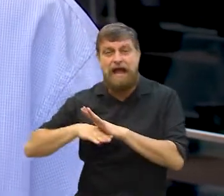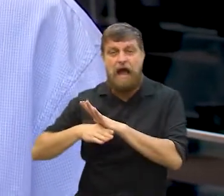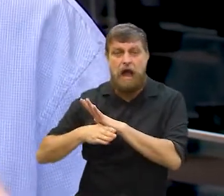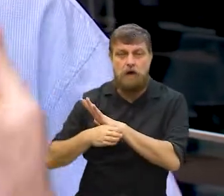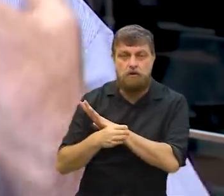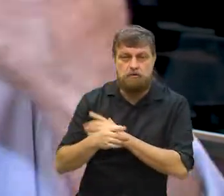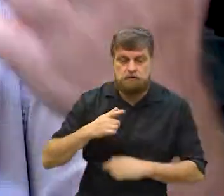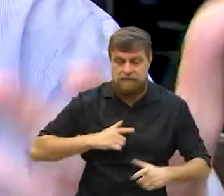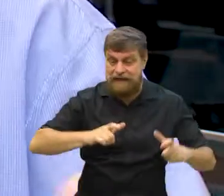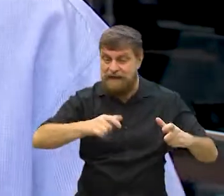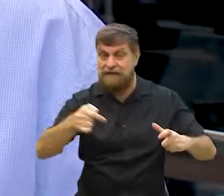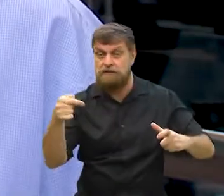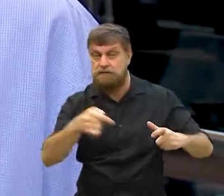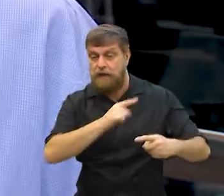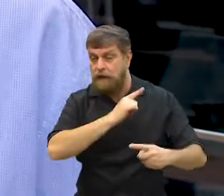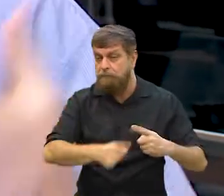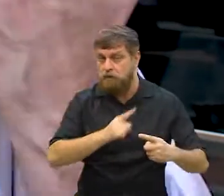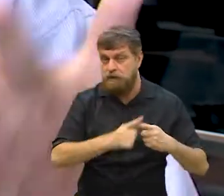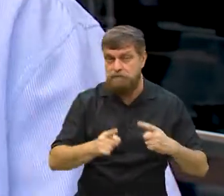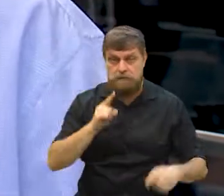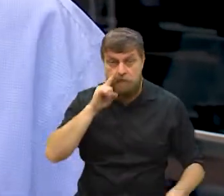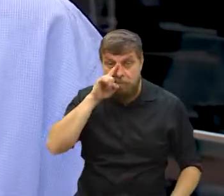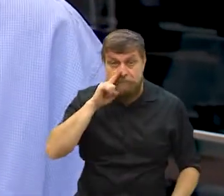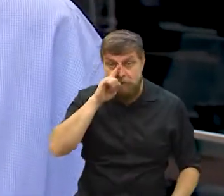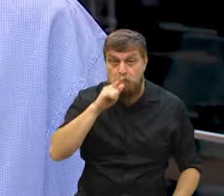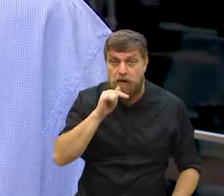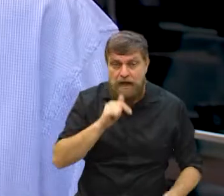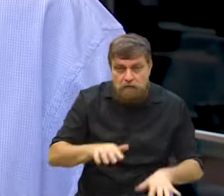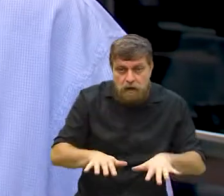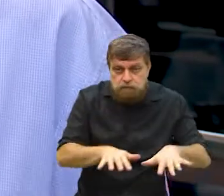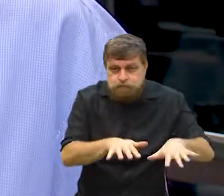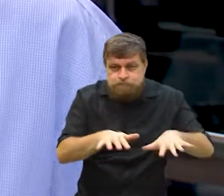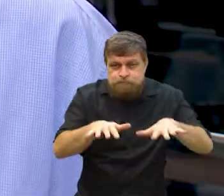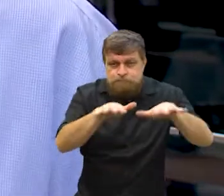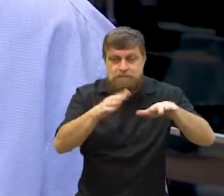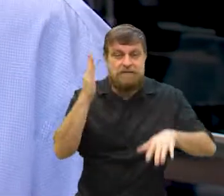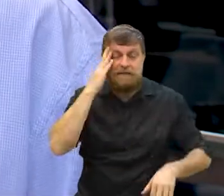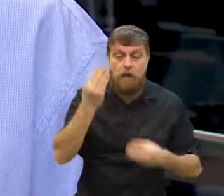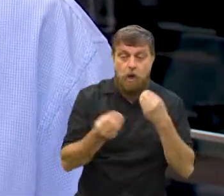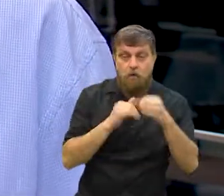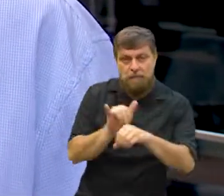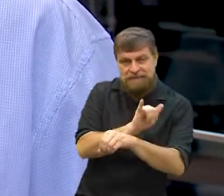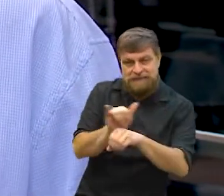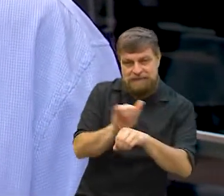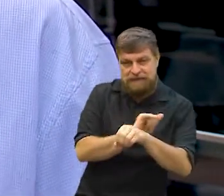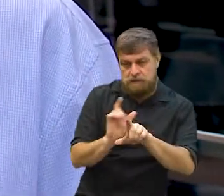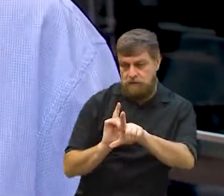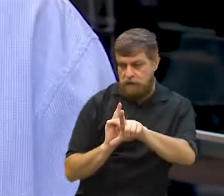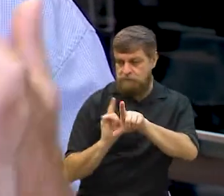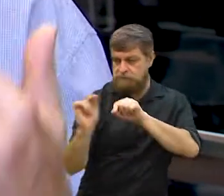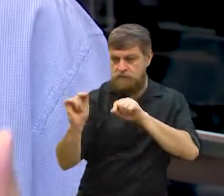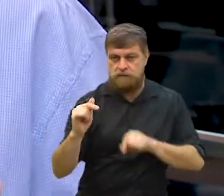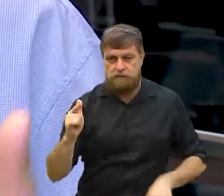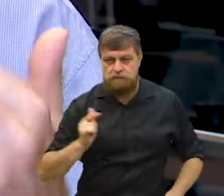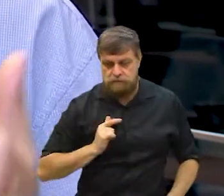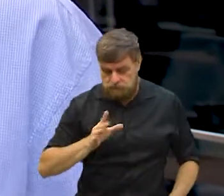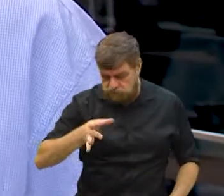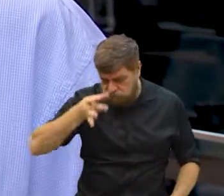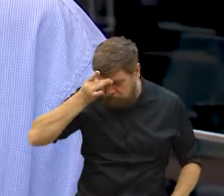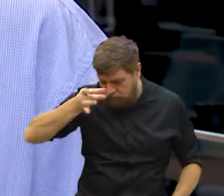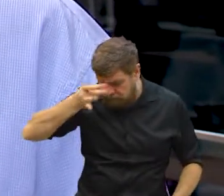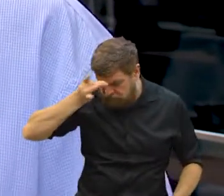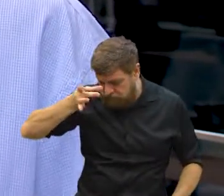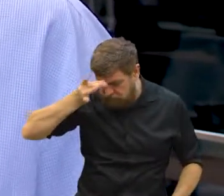se acostumem com esse local é proibido acontece tal rotas de fuga para onde né então aqui não vai